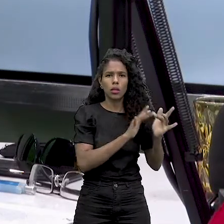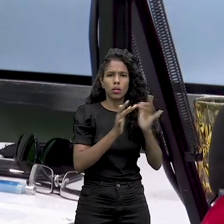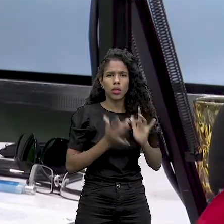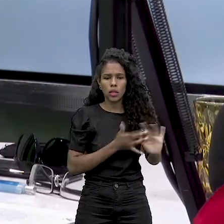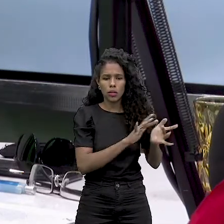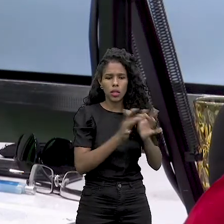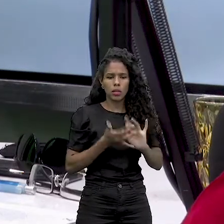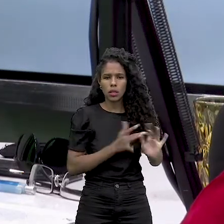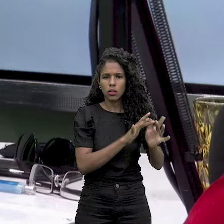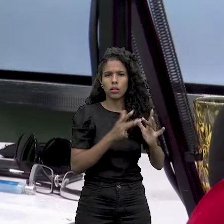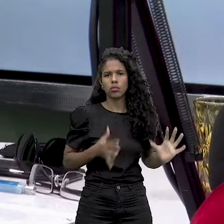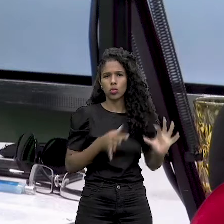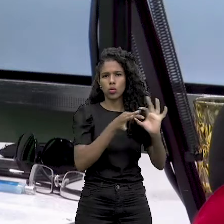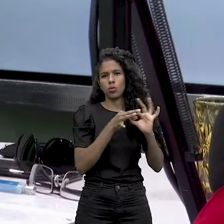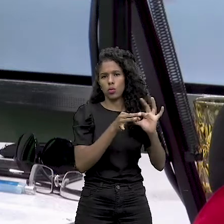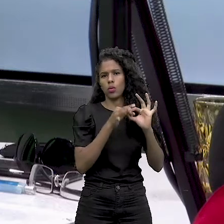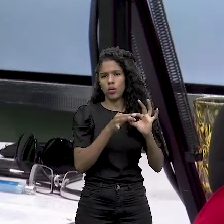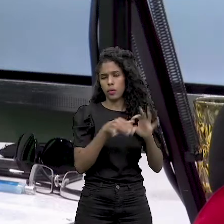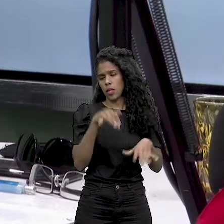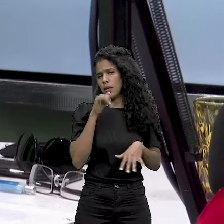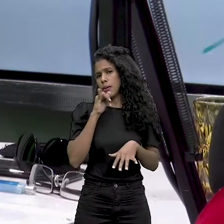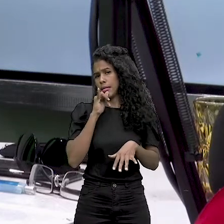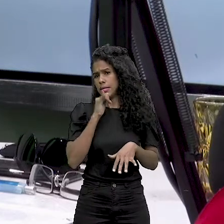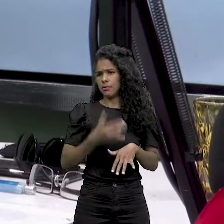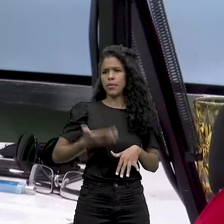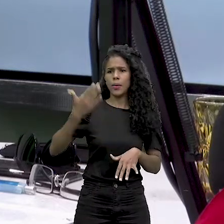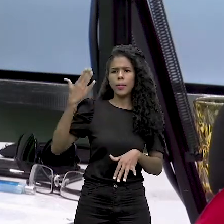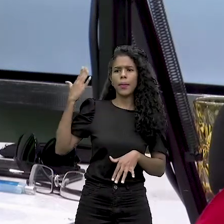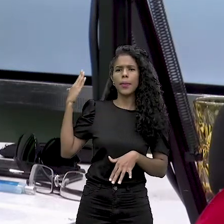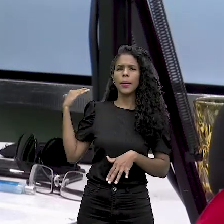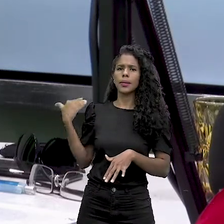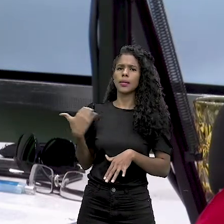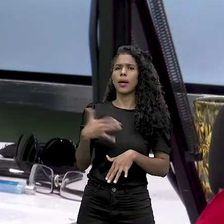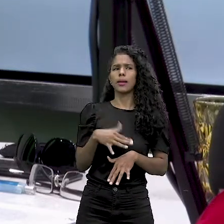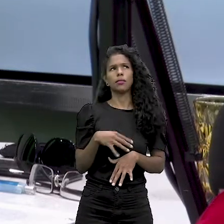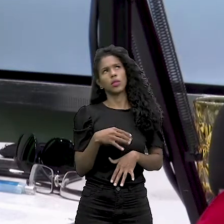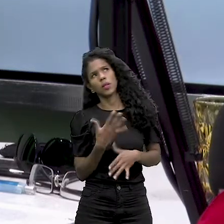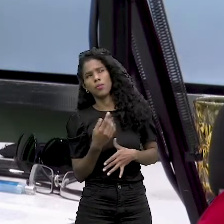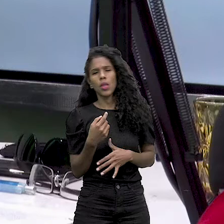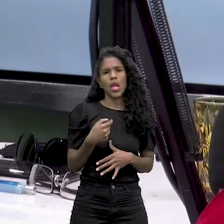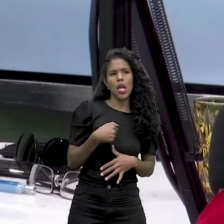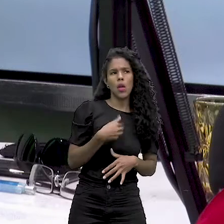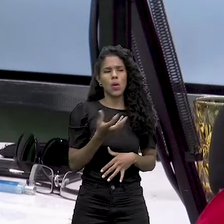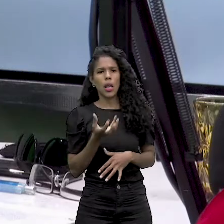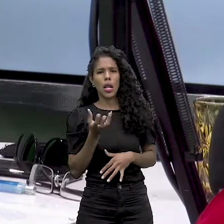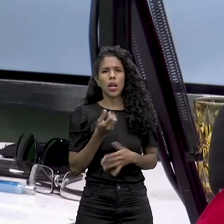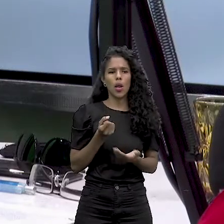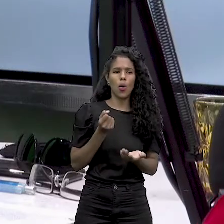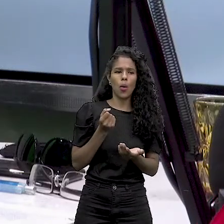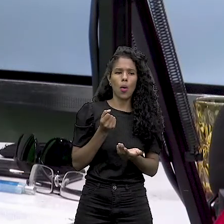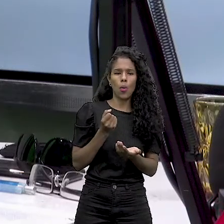uma mercearia, se eu vou comprar arroz para colocar na minha mercearia, vinha um representante comercial, eu fazia